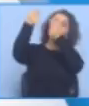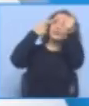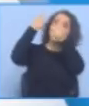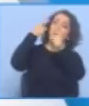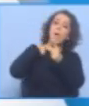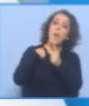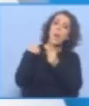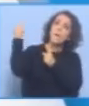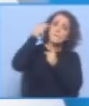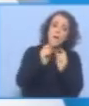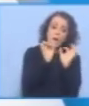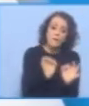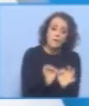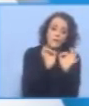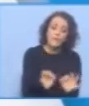viemos adorá-lo.